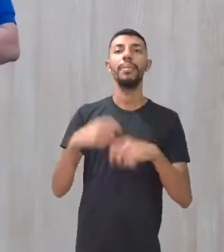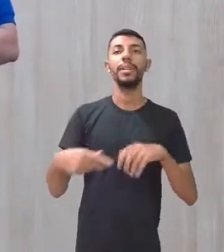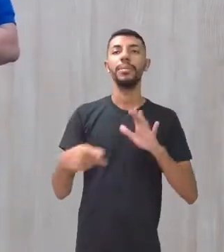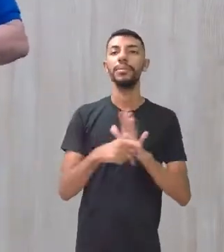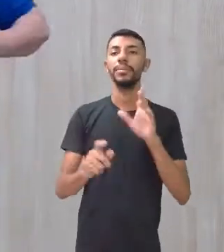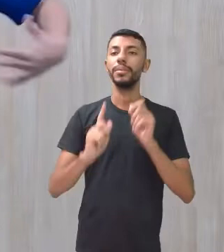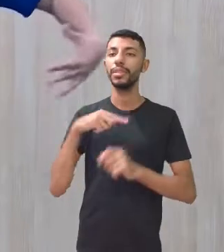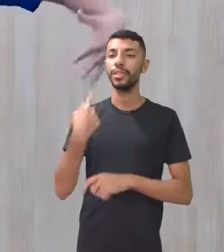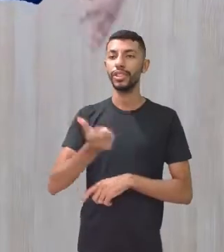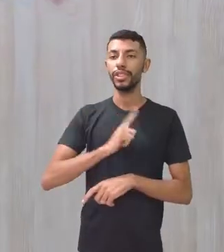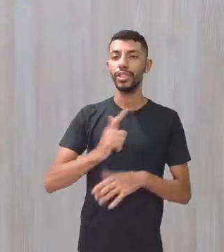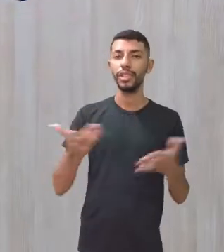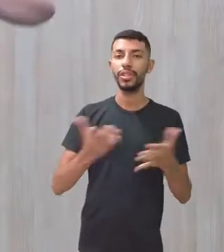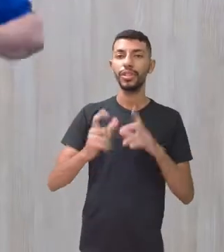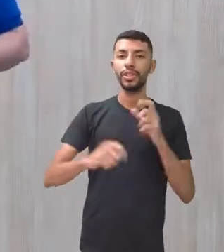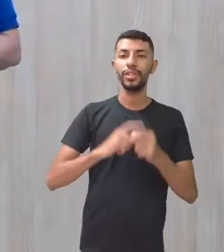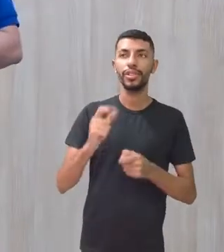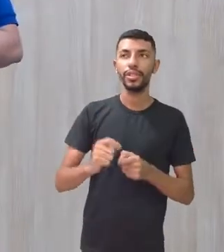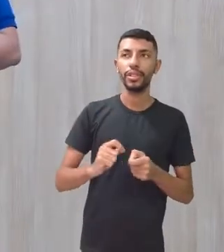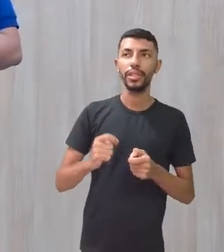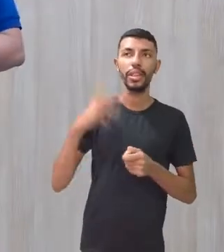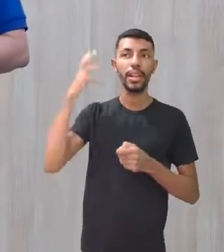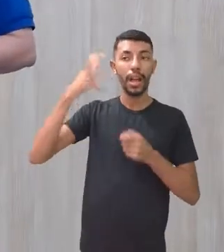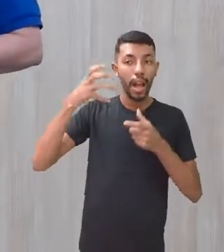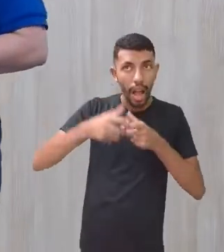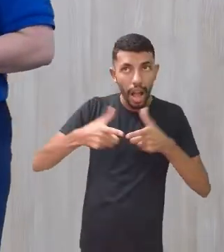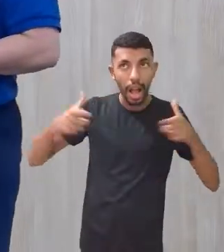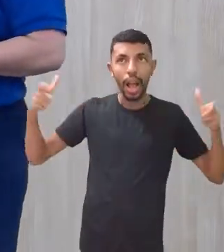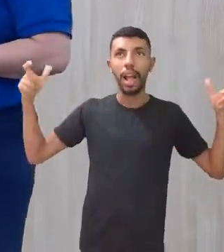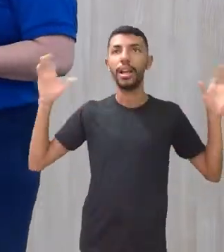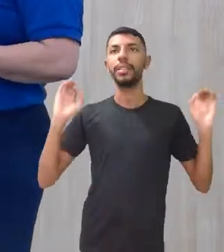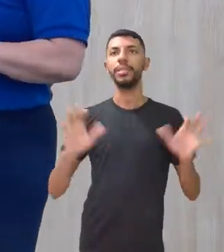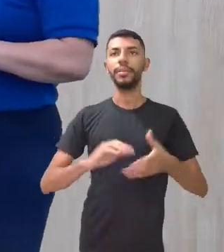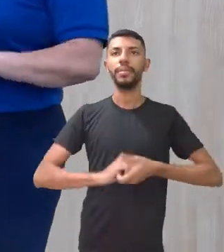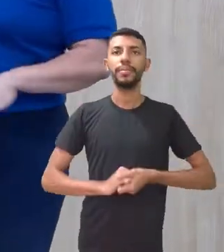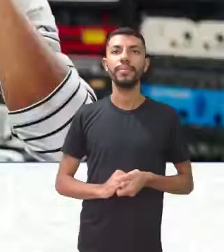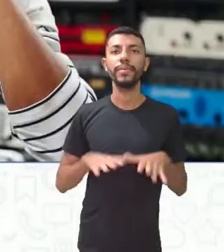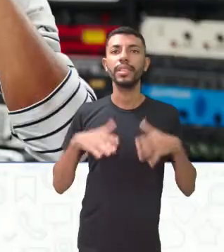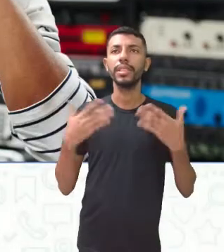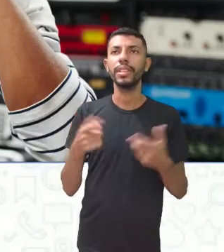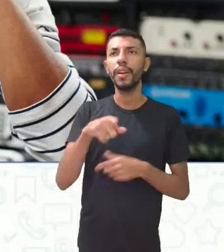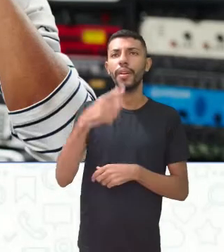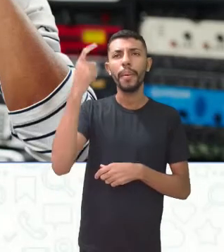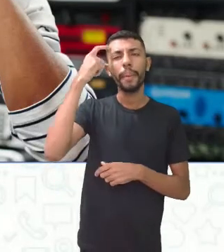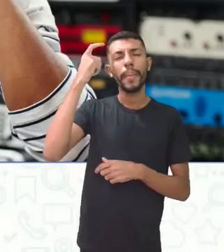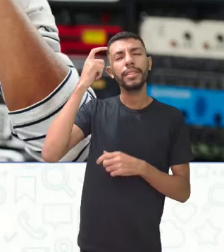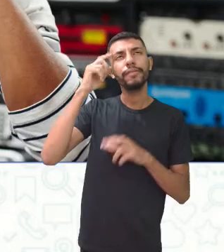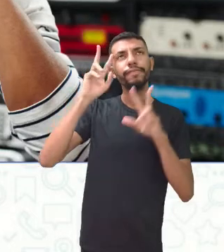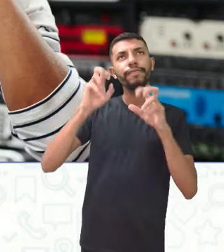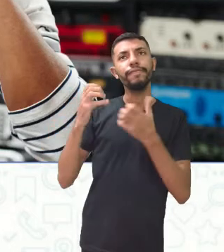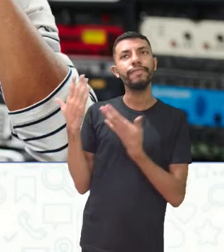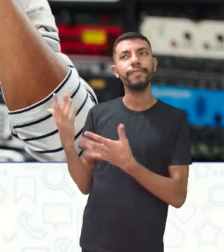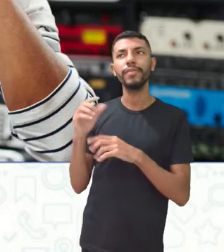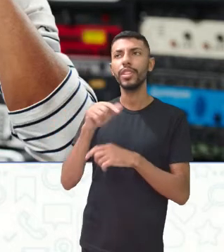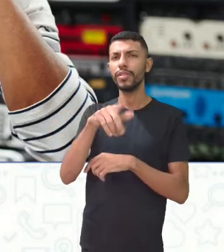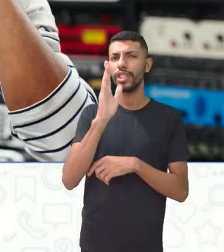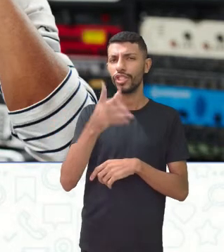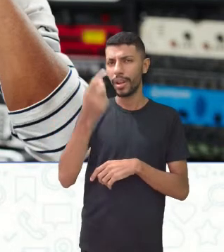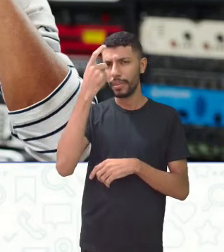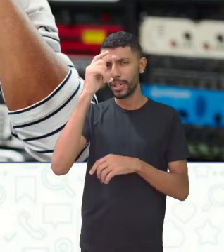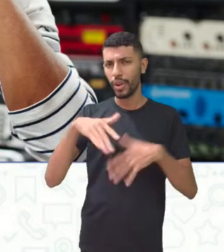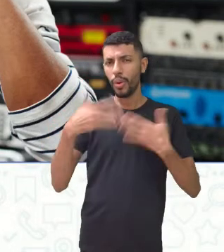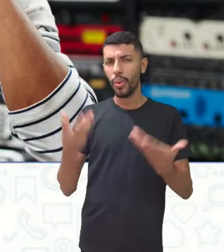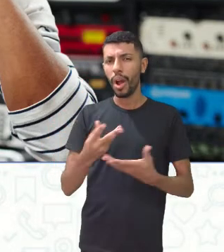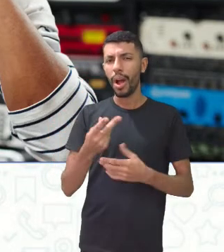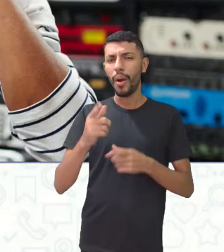gente tem hoje de ampliar esse universo da música. Ok? E aí, pensando nisso, você já pensou qual é a